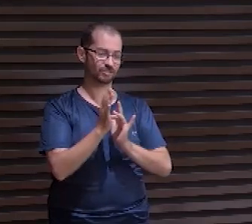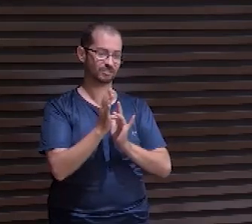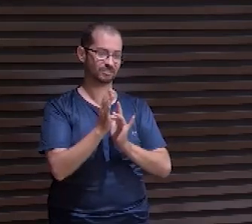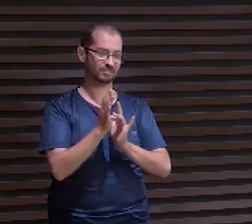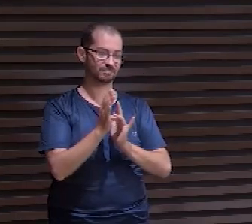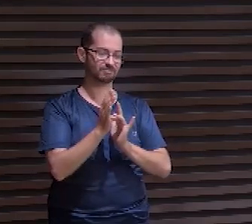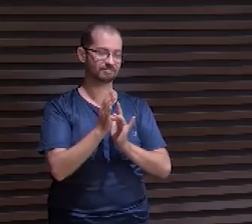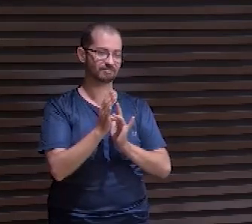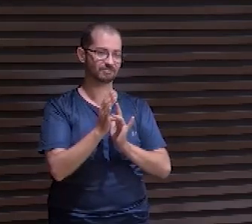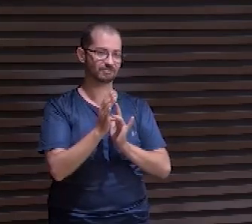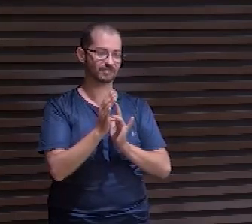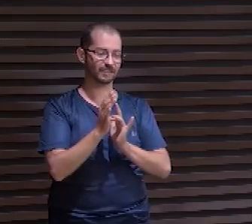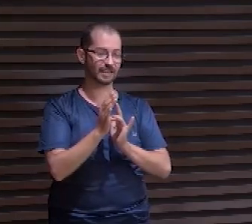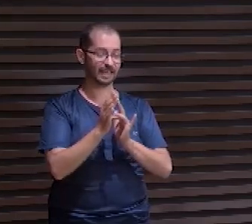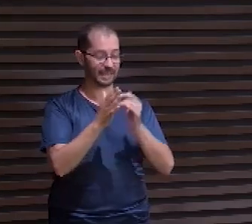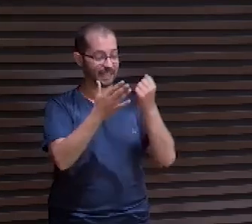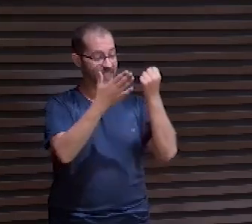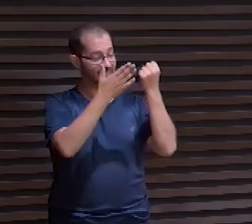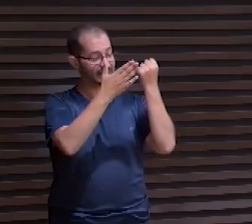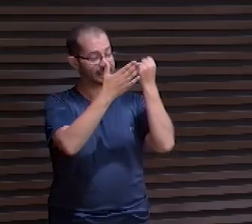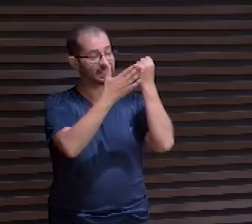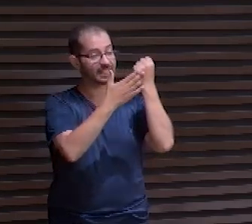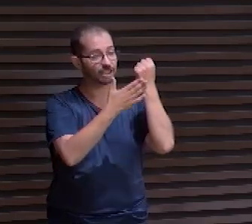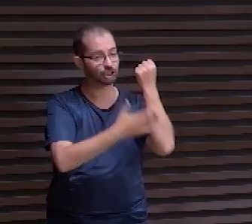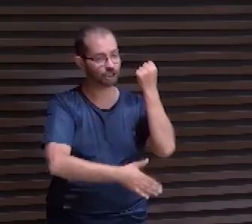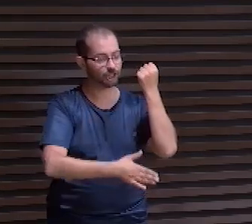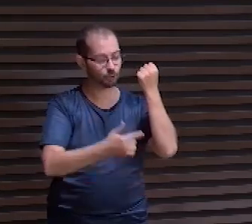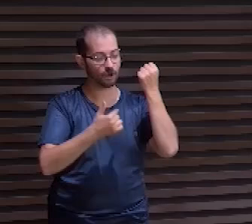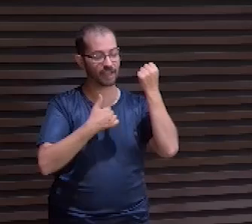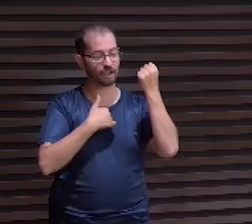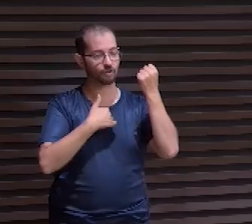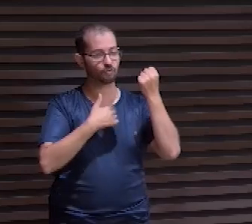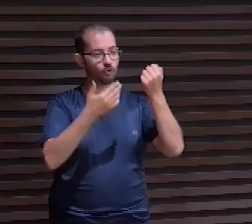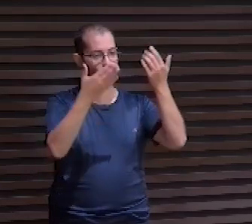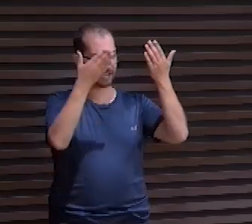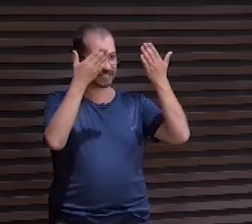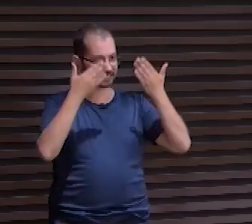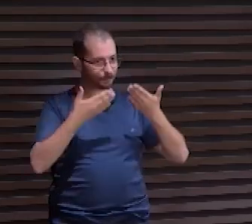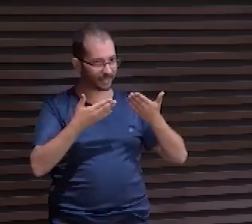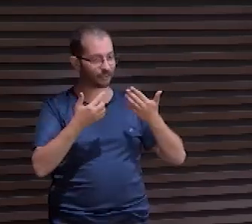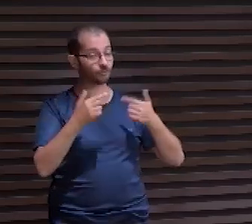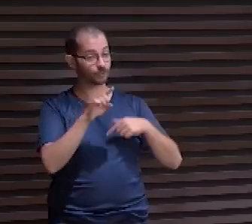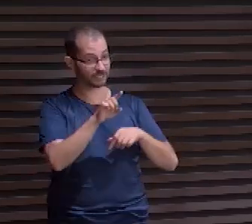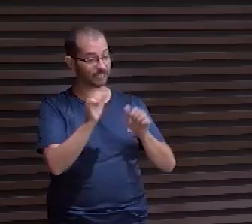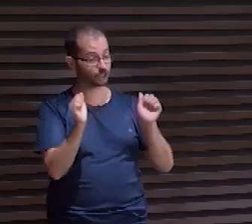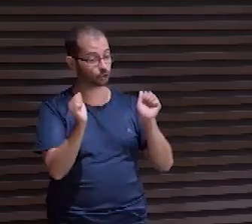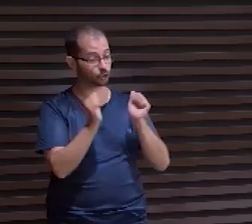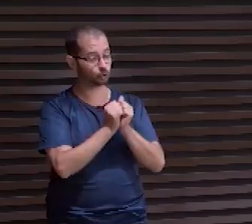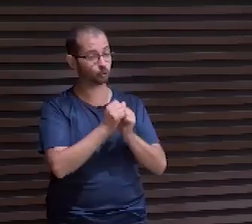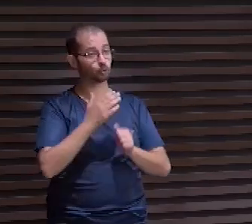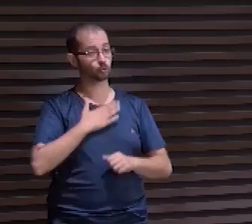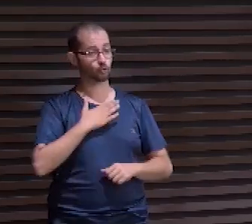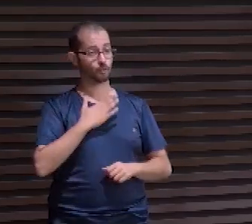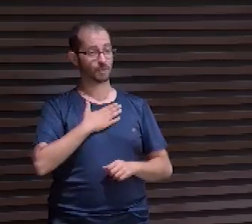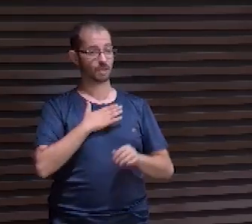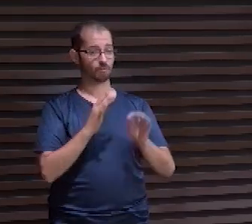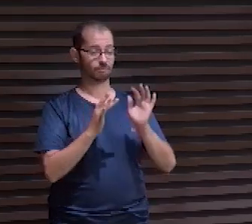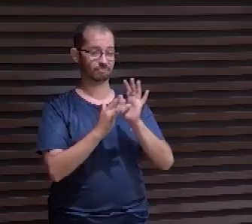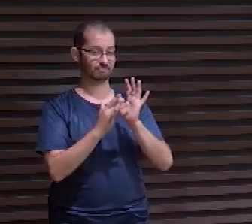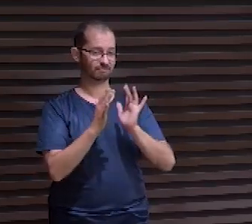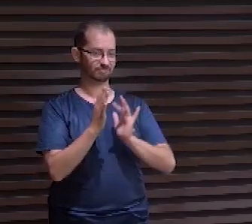E esse castigo eu vou receber, mas você vai comigo. Eu não lhe tiro de lá.